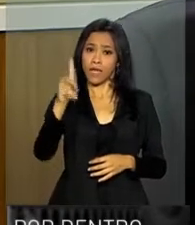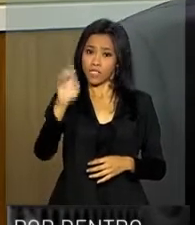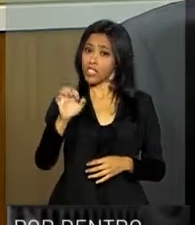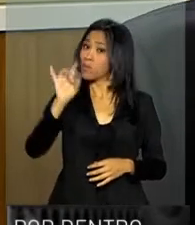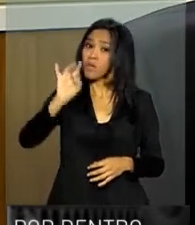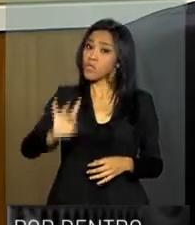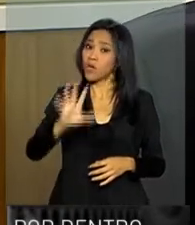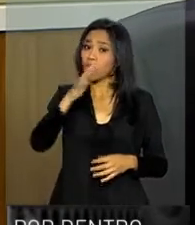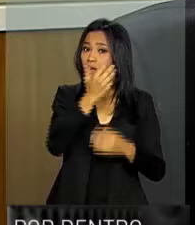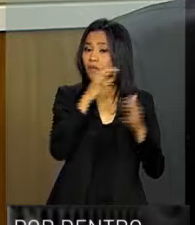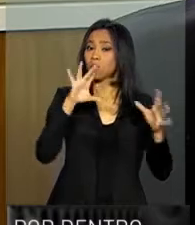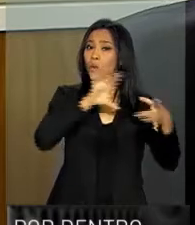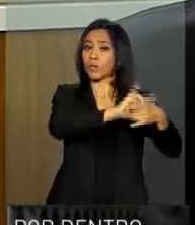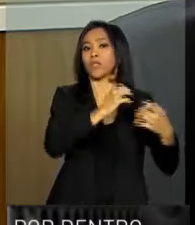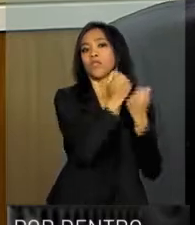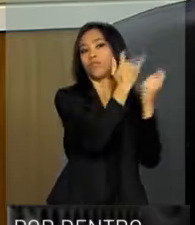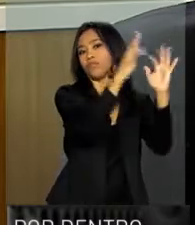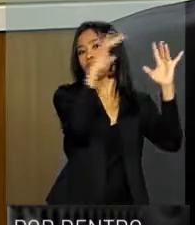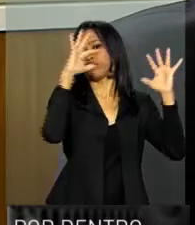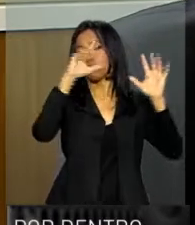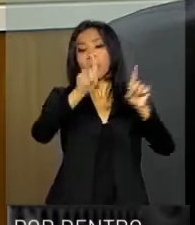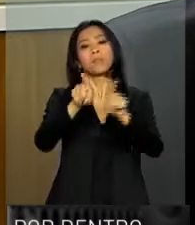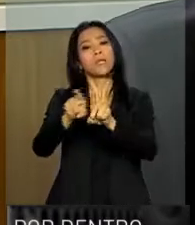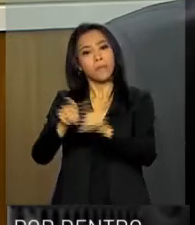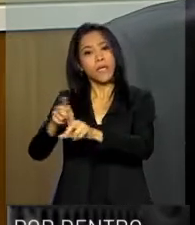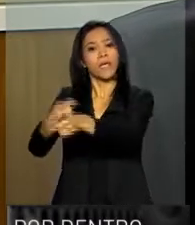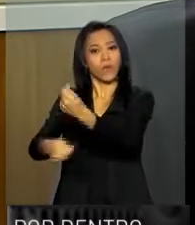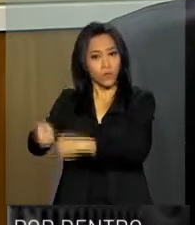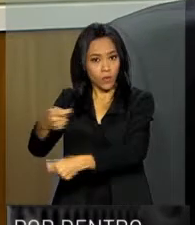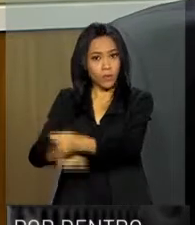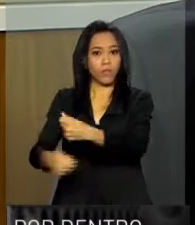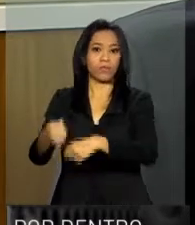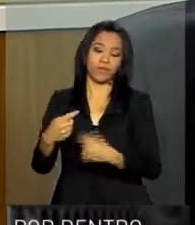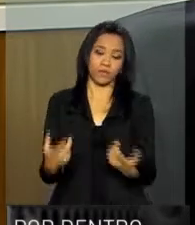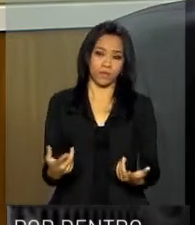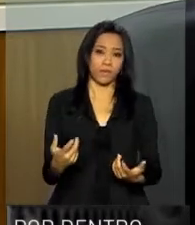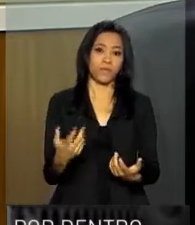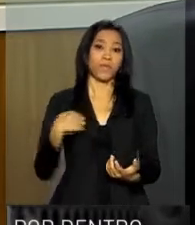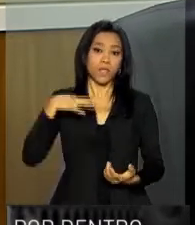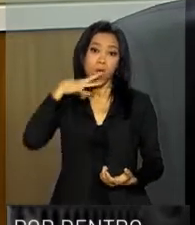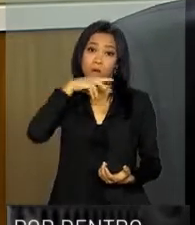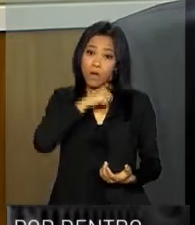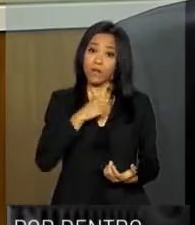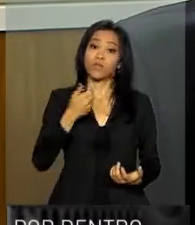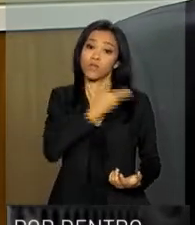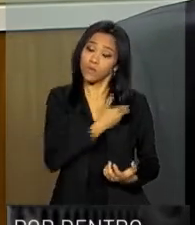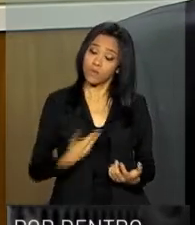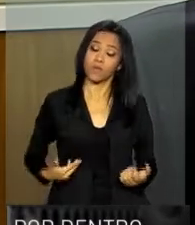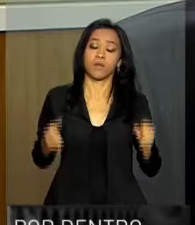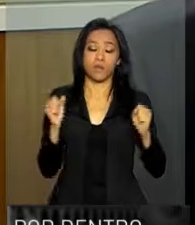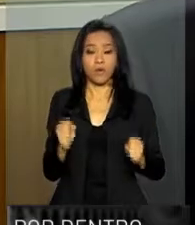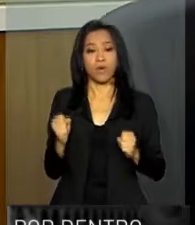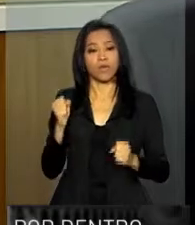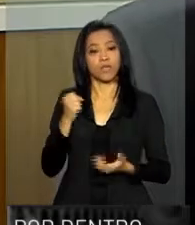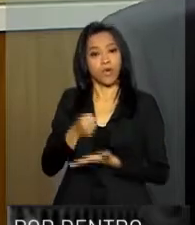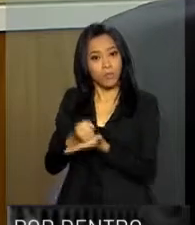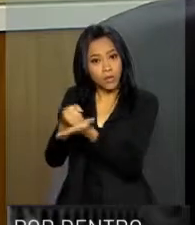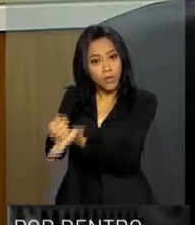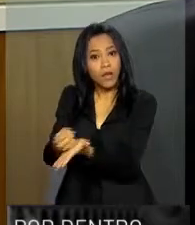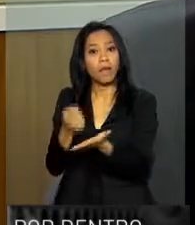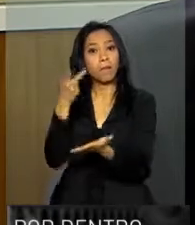aí nós temos que melhorar é na condição e eu acho que o estado pode ajudar fazendo apagando